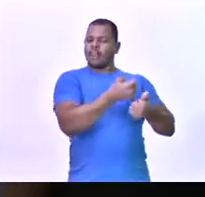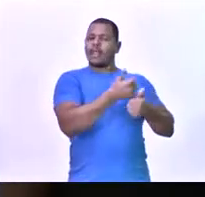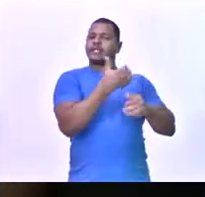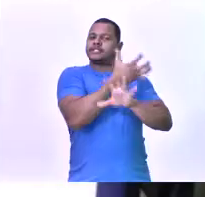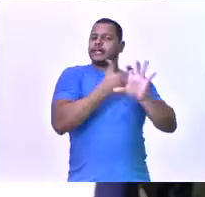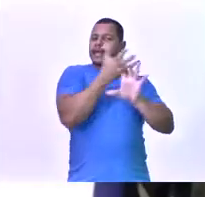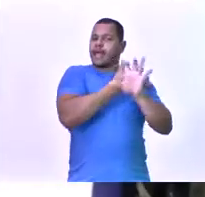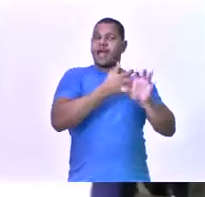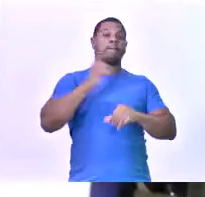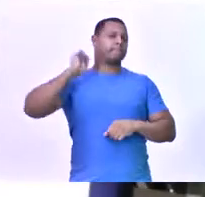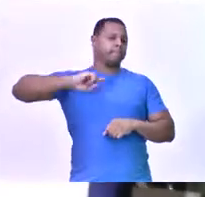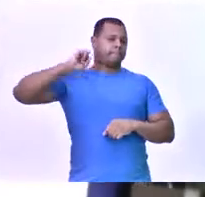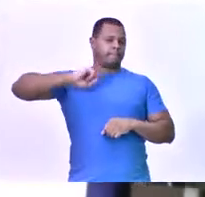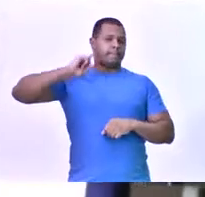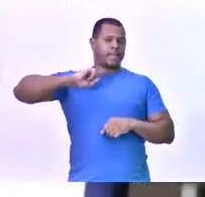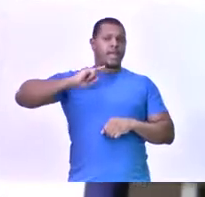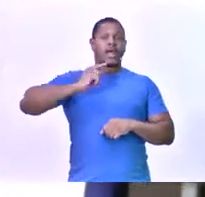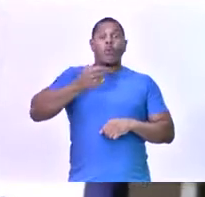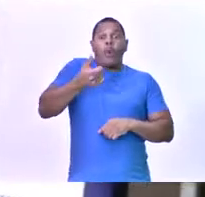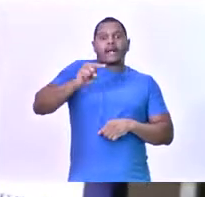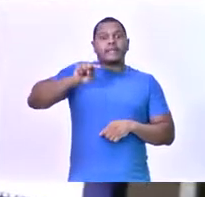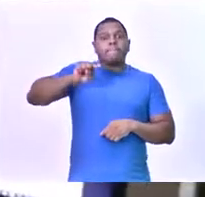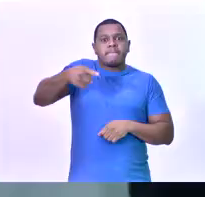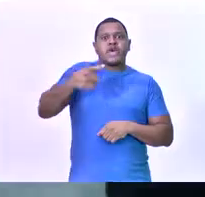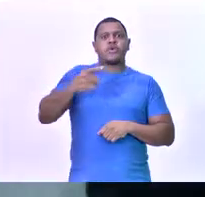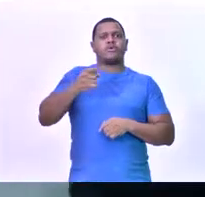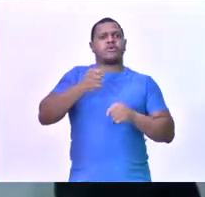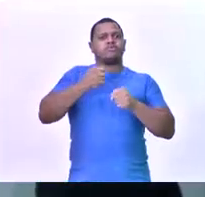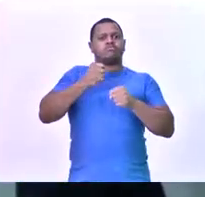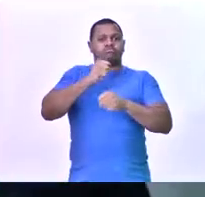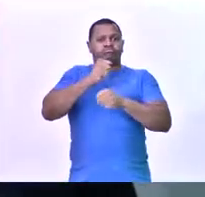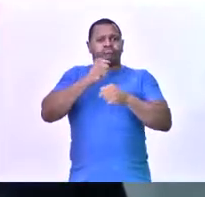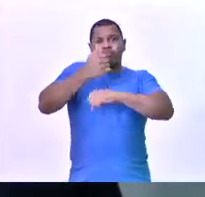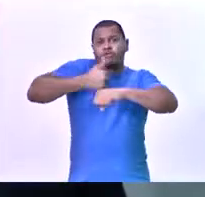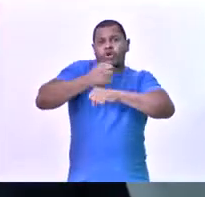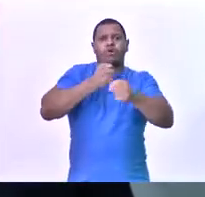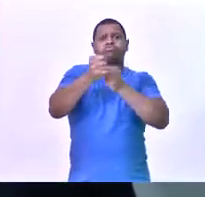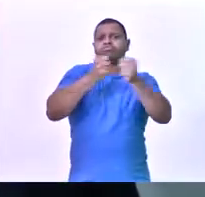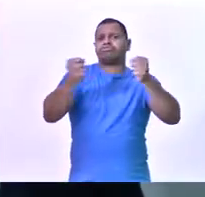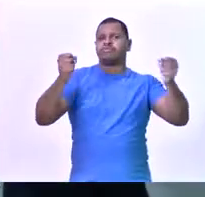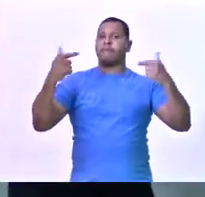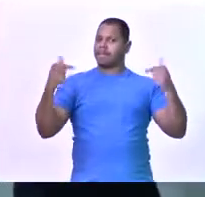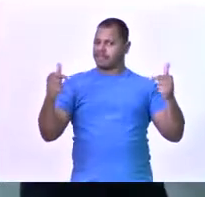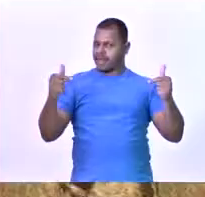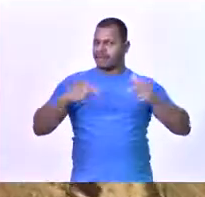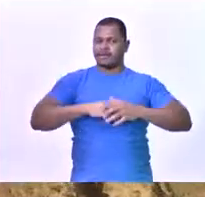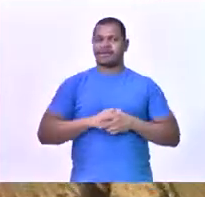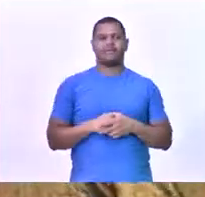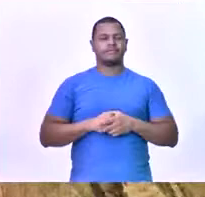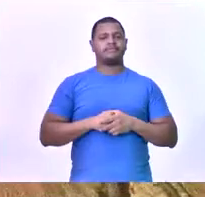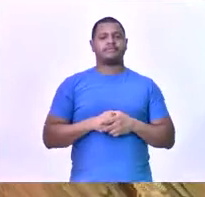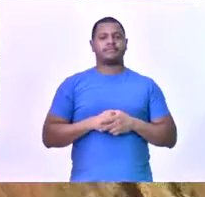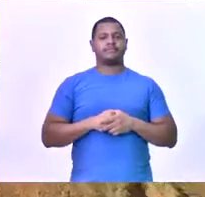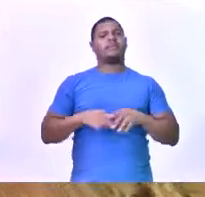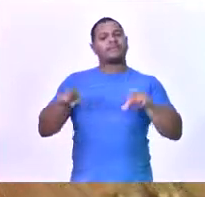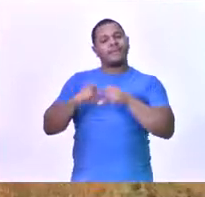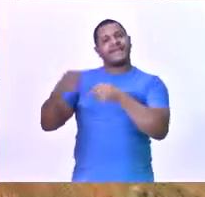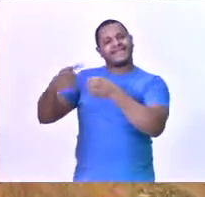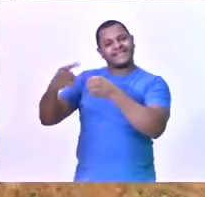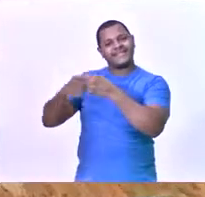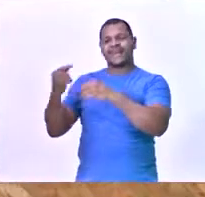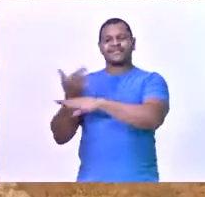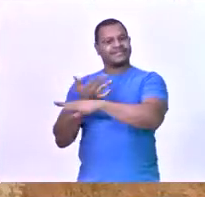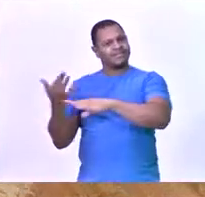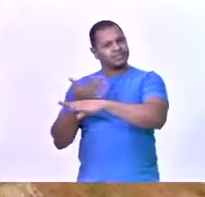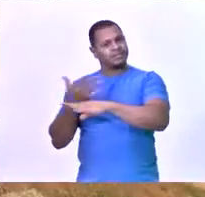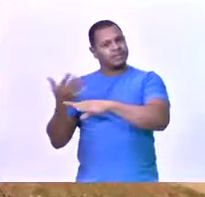de qualidade CREA Minas e inseriu quase 1.000 profissionais no mercado de trabalho. A tradição da área